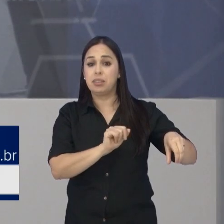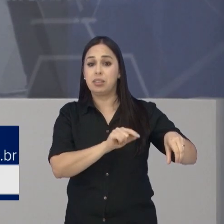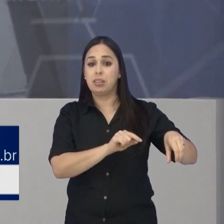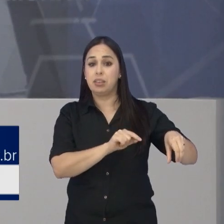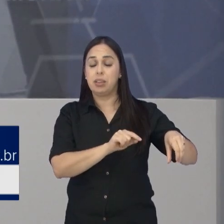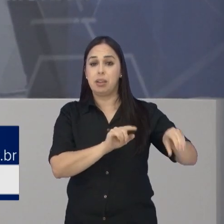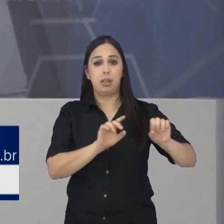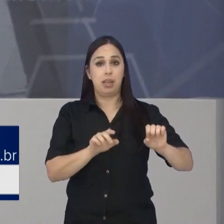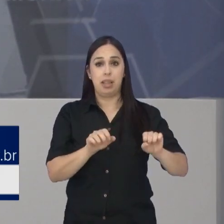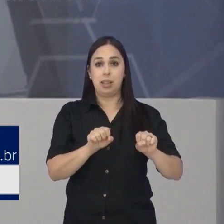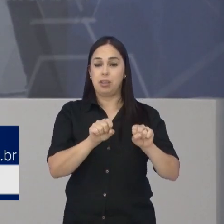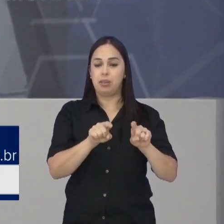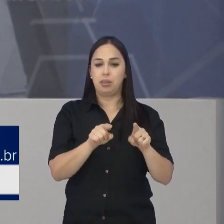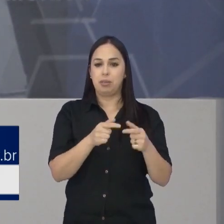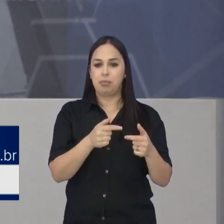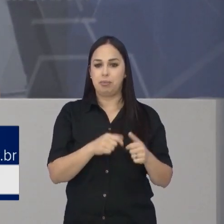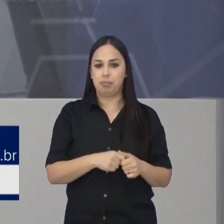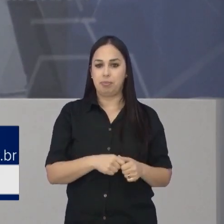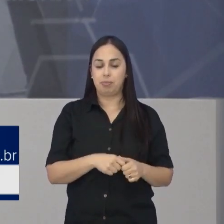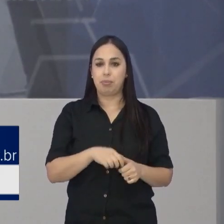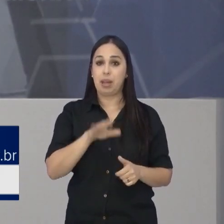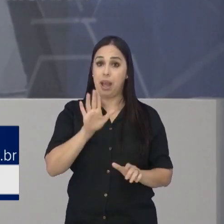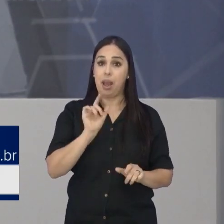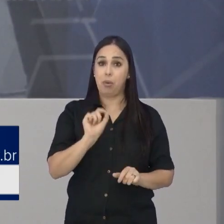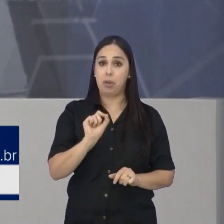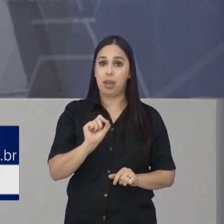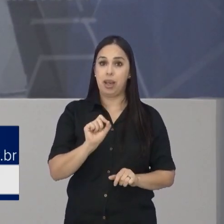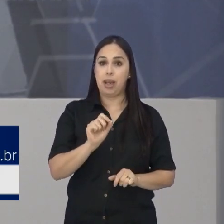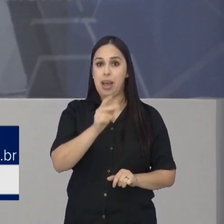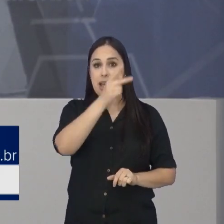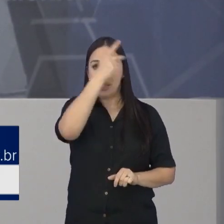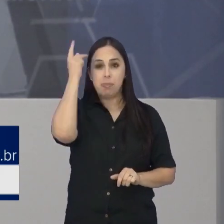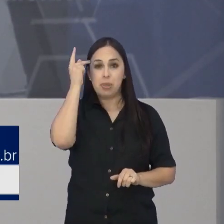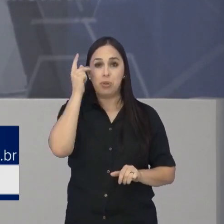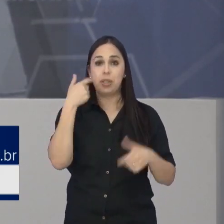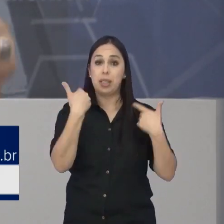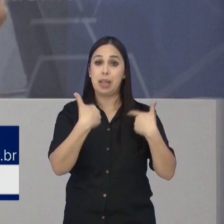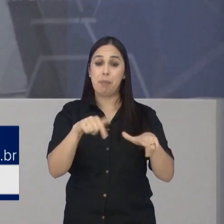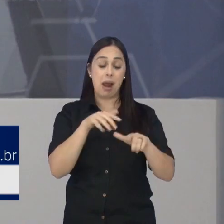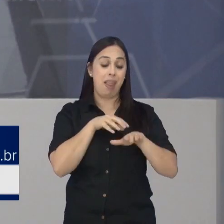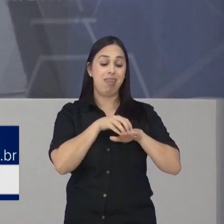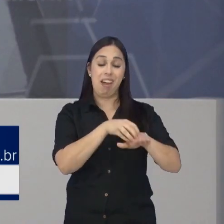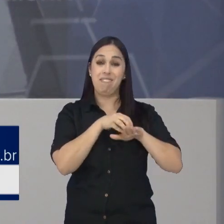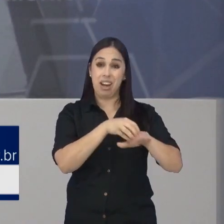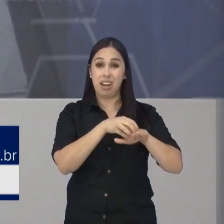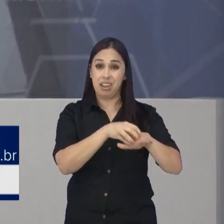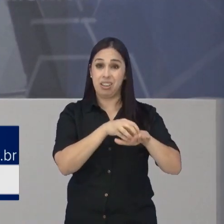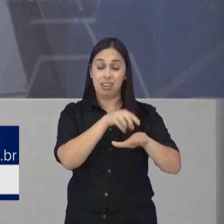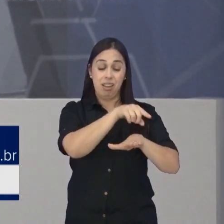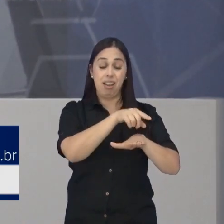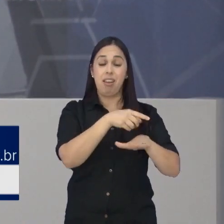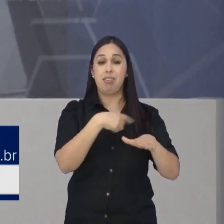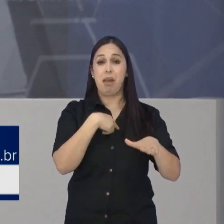no sistema integrado é o pessoal do alternativo, né? Então, seria de